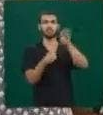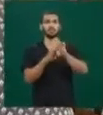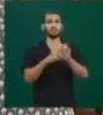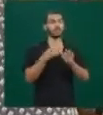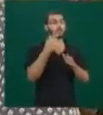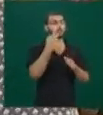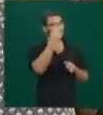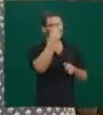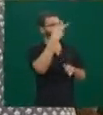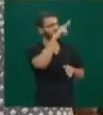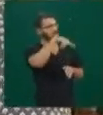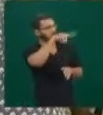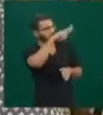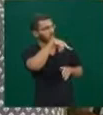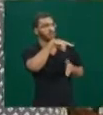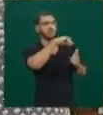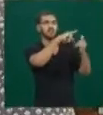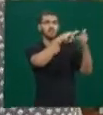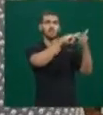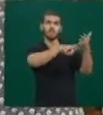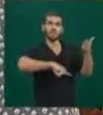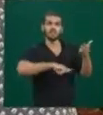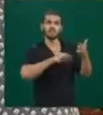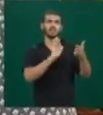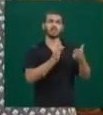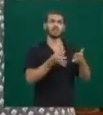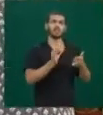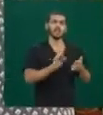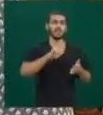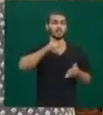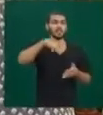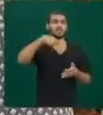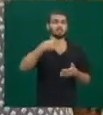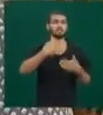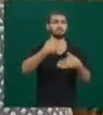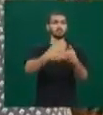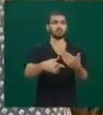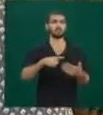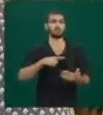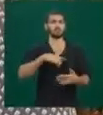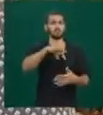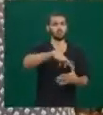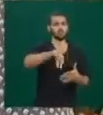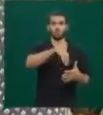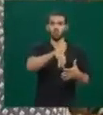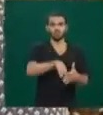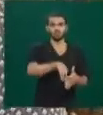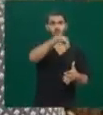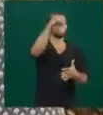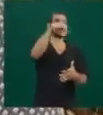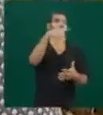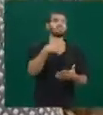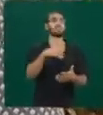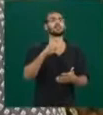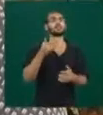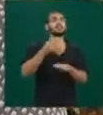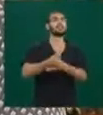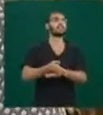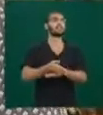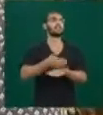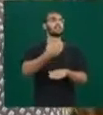tem nenhum erro. E após esse processo, a gente termina esse sorteio público para a entrada das crianças no ano de